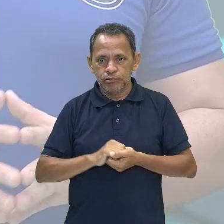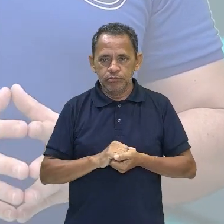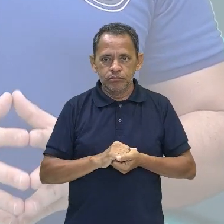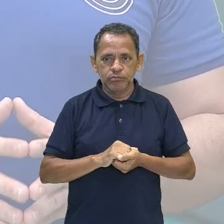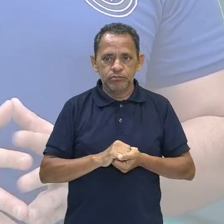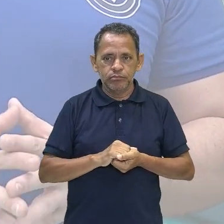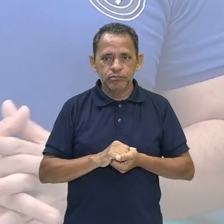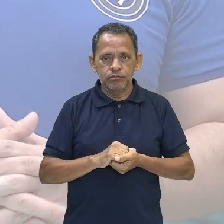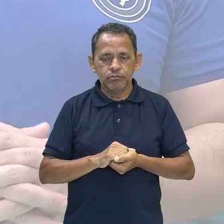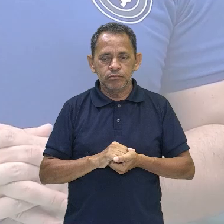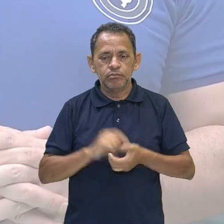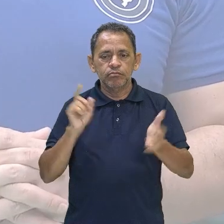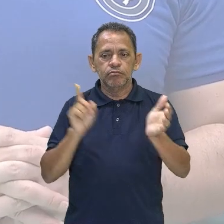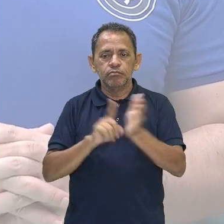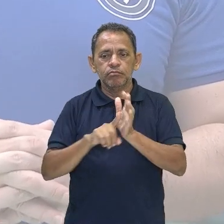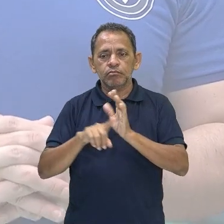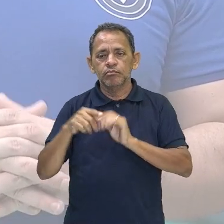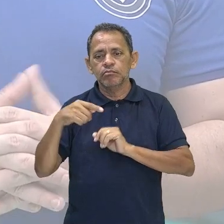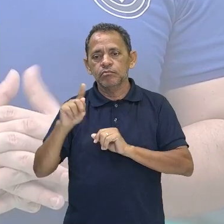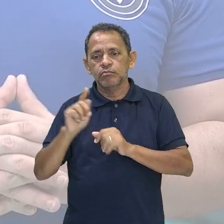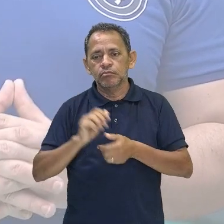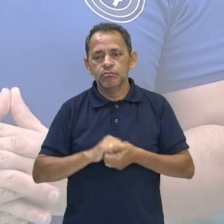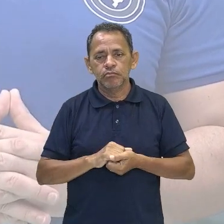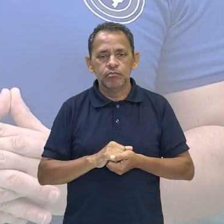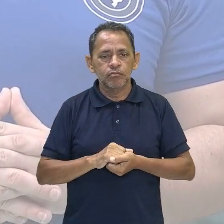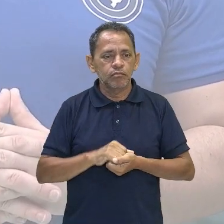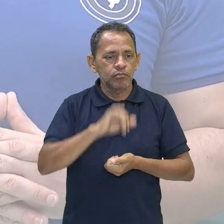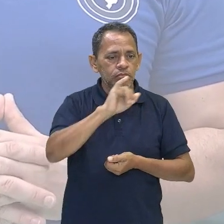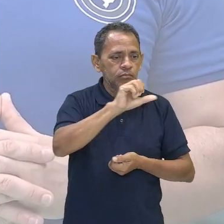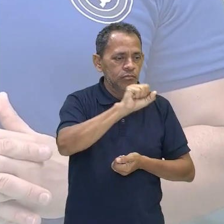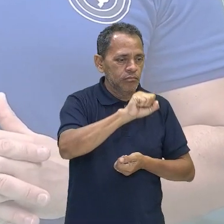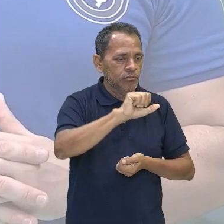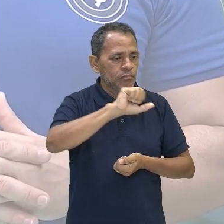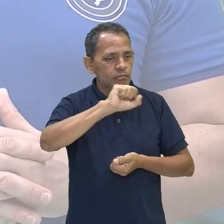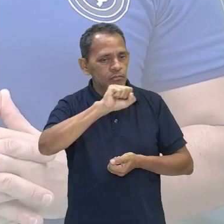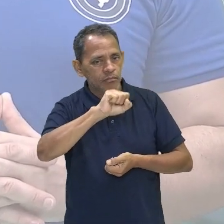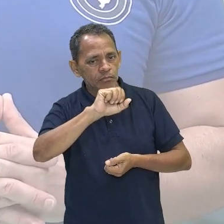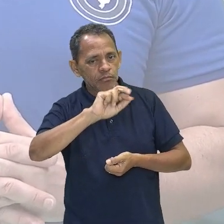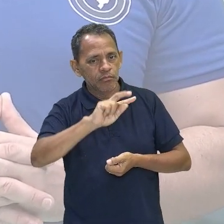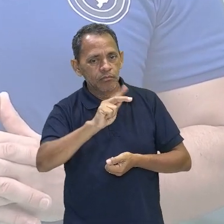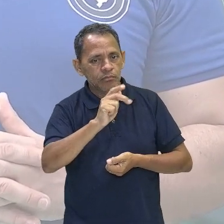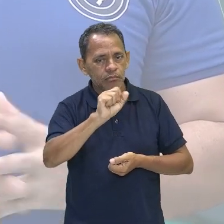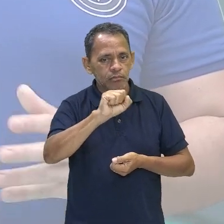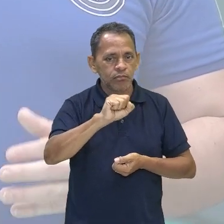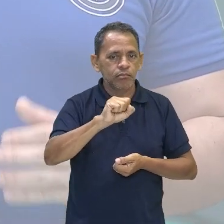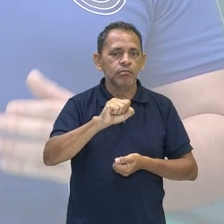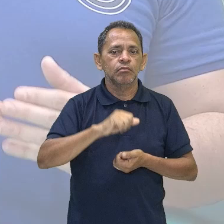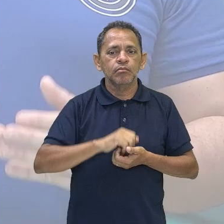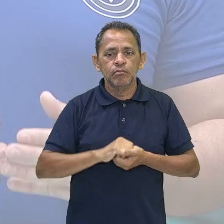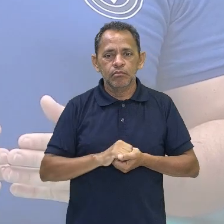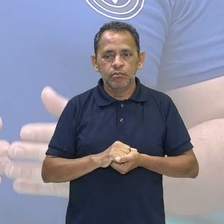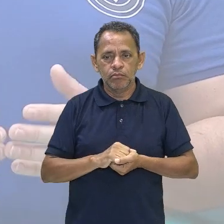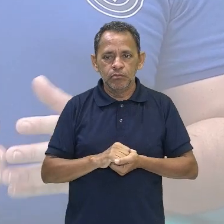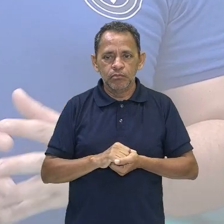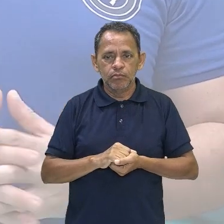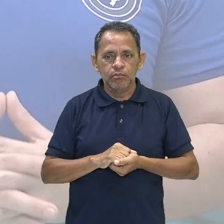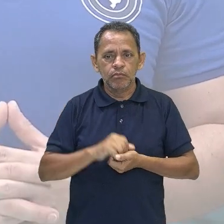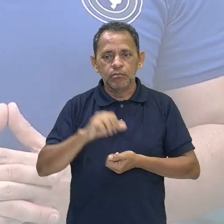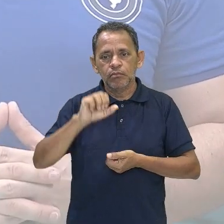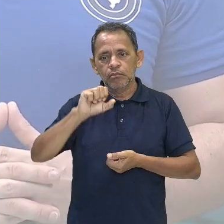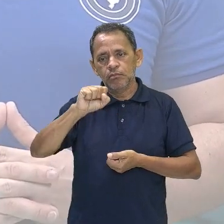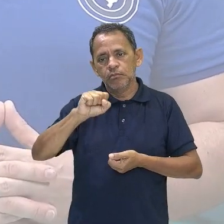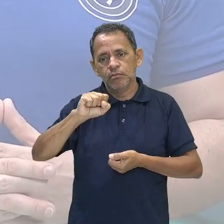Próxima pergunta, nós temos aqui, ó. Is she studying English? Is she